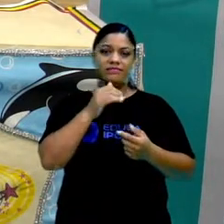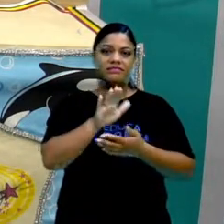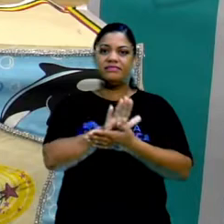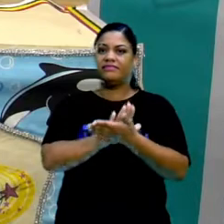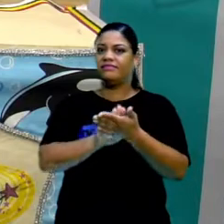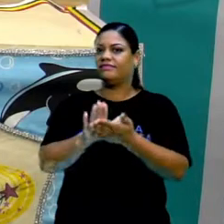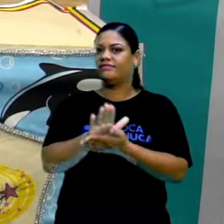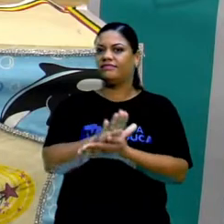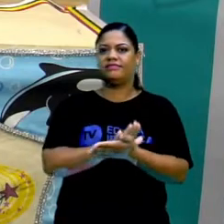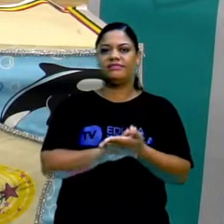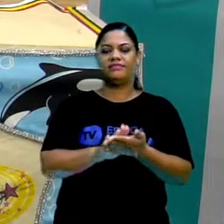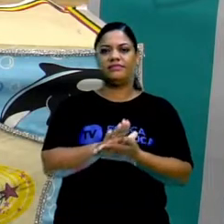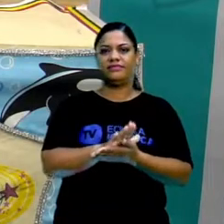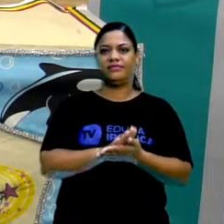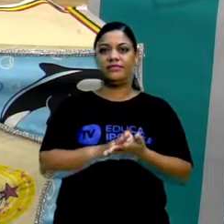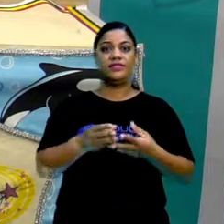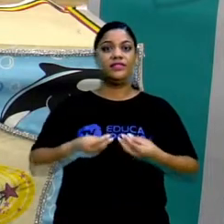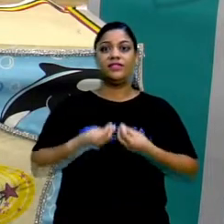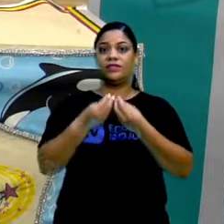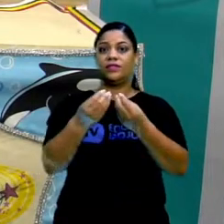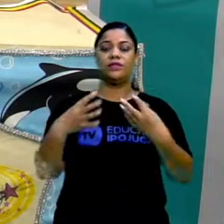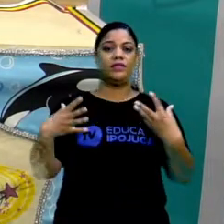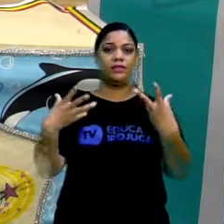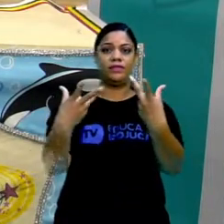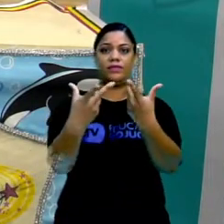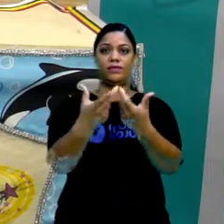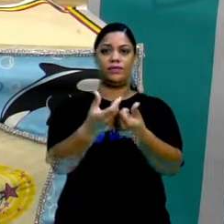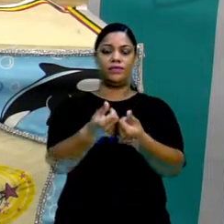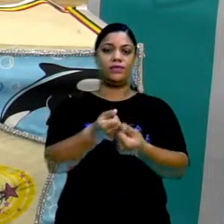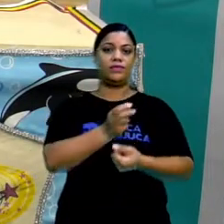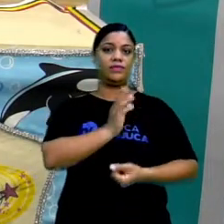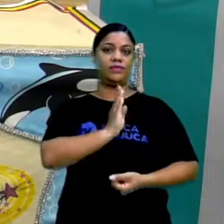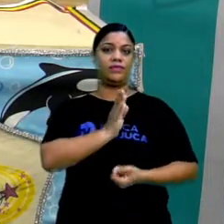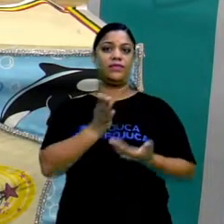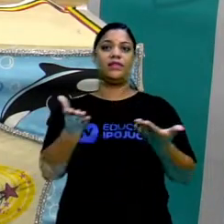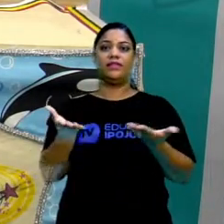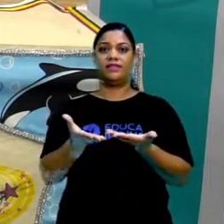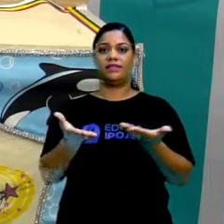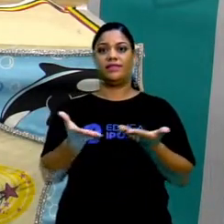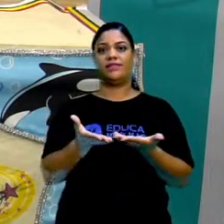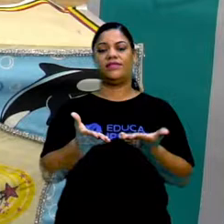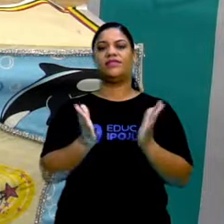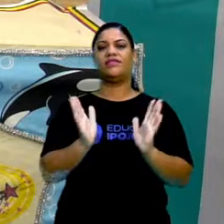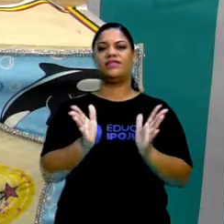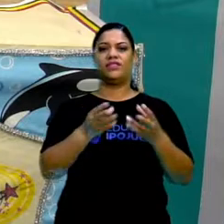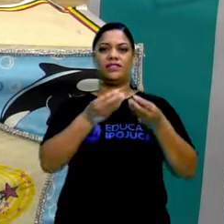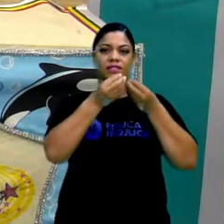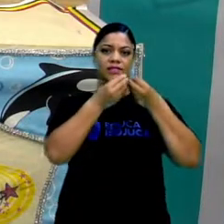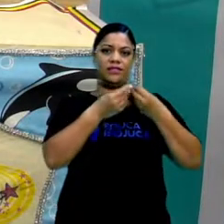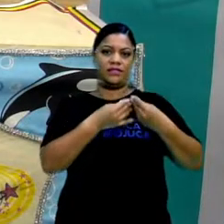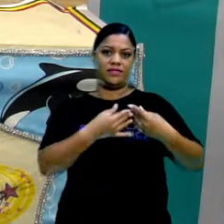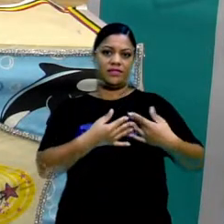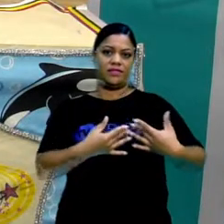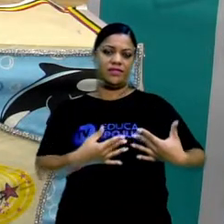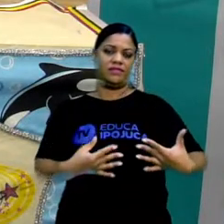nada. Ele já tinha doado tudo. O coração dele agora já estava